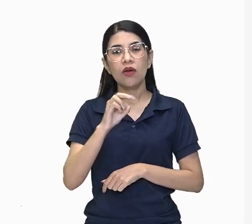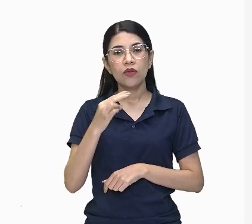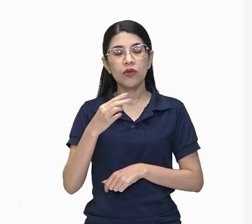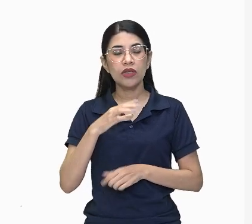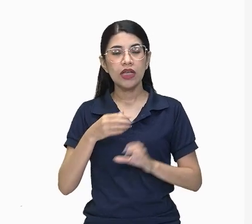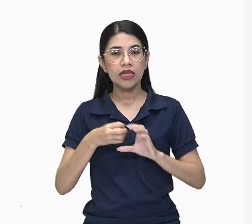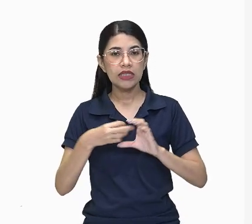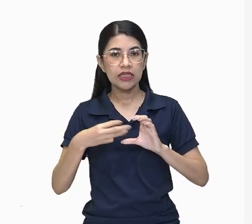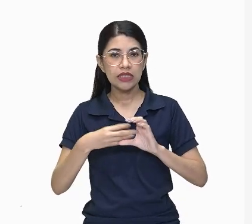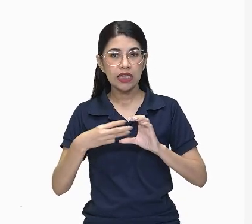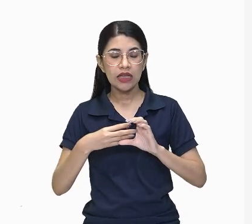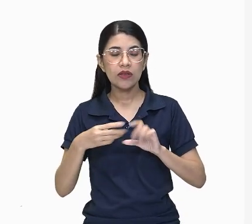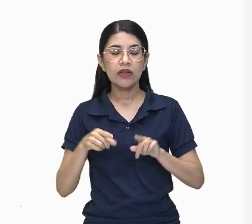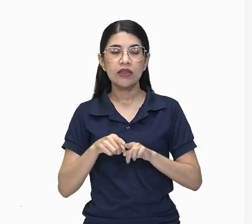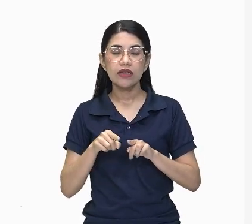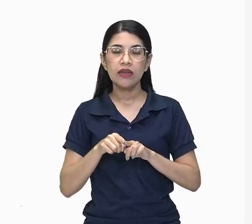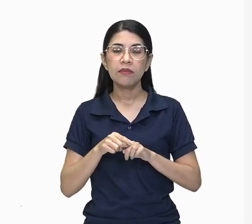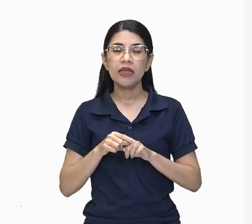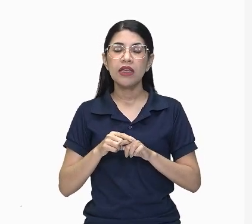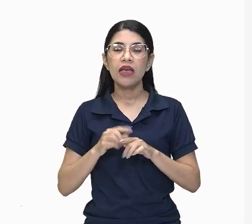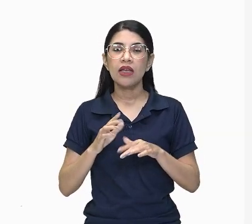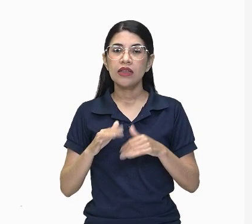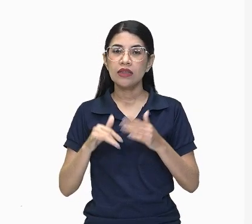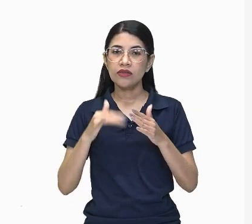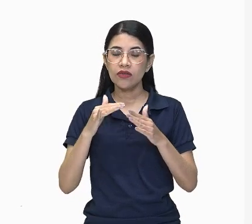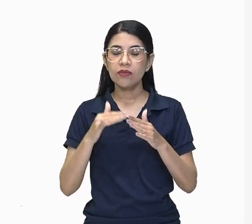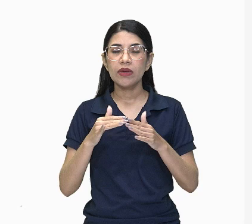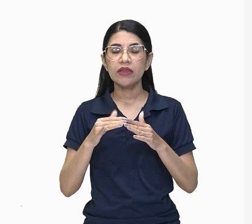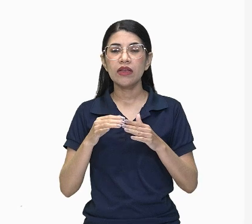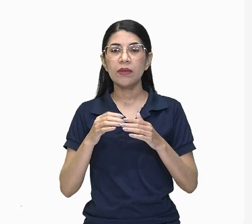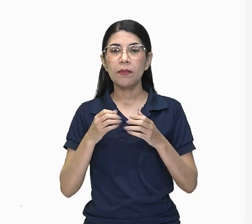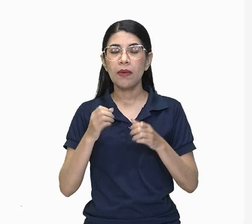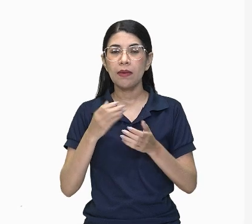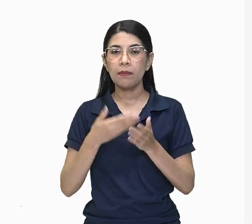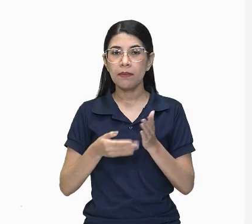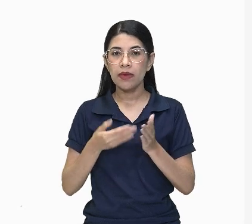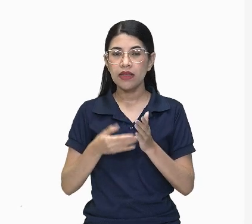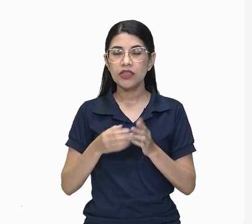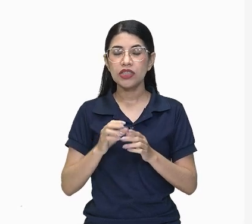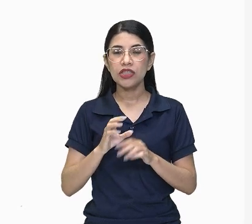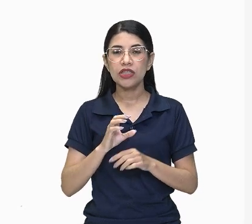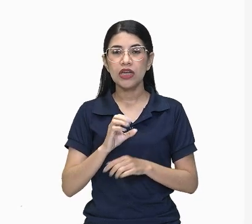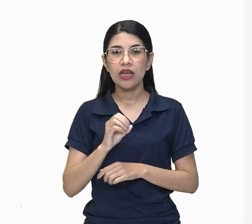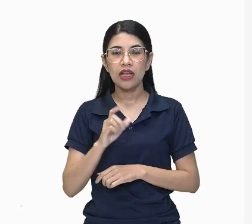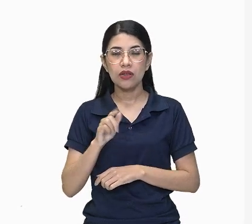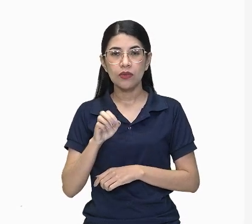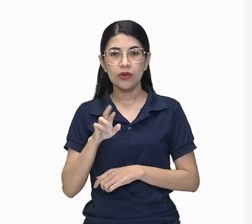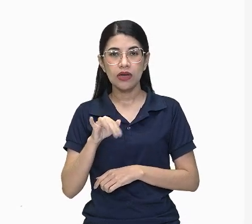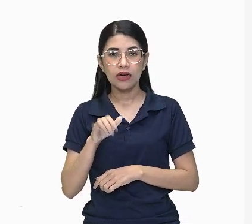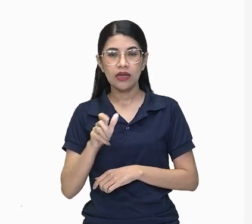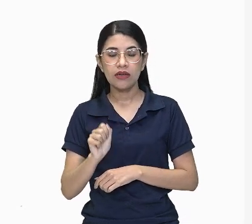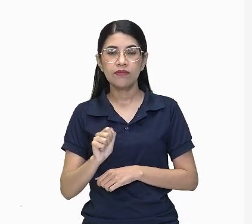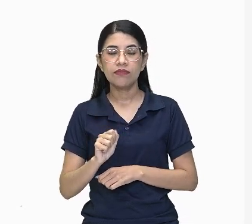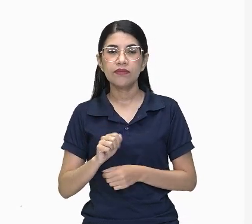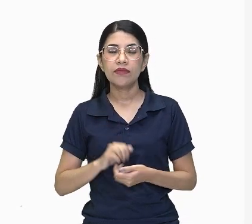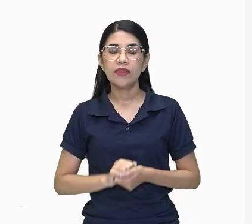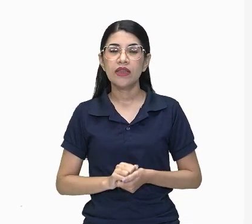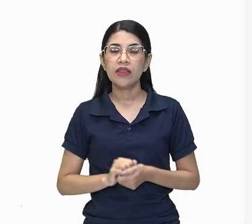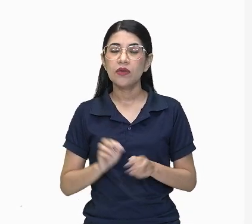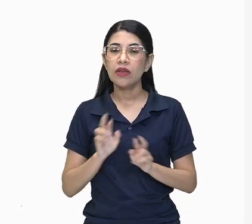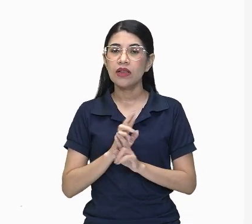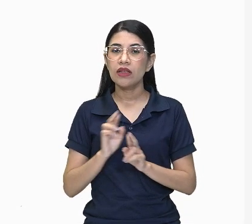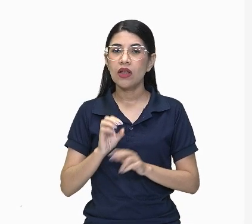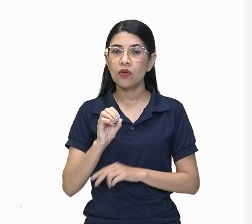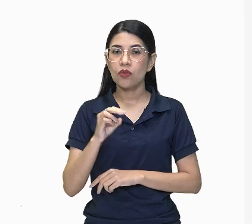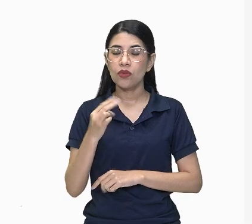elevado gasto calórico. O termo aeróbico significa com oxigênio e está